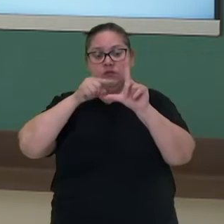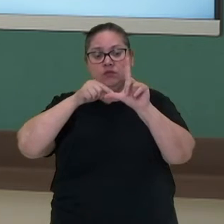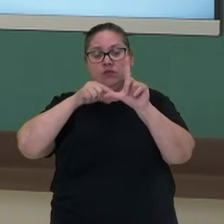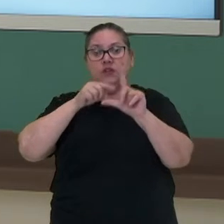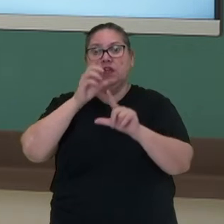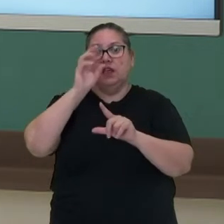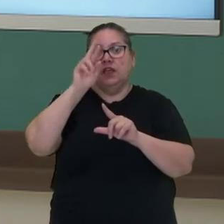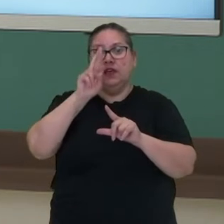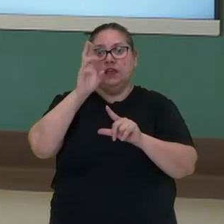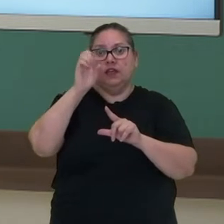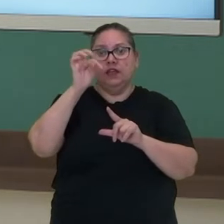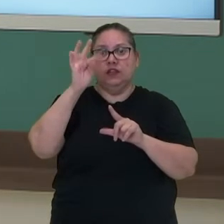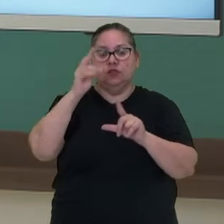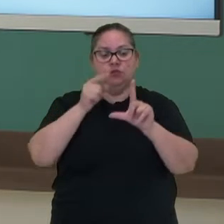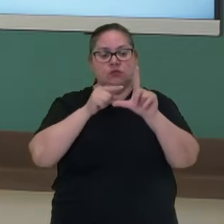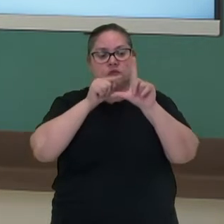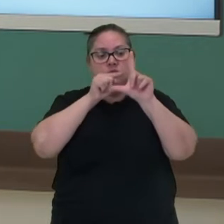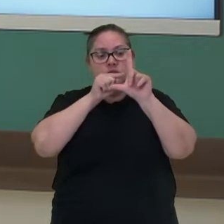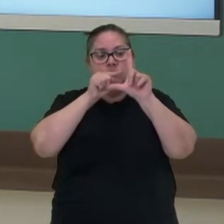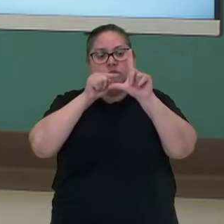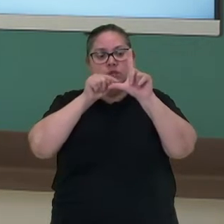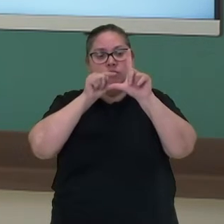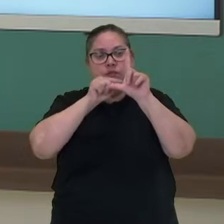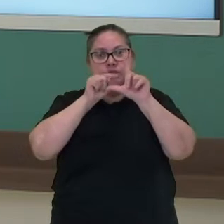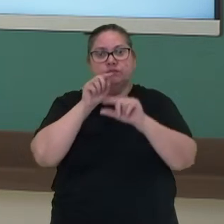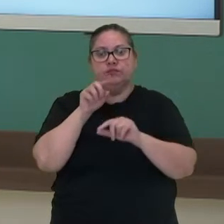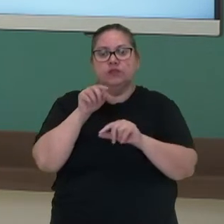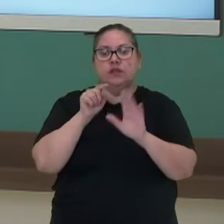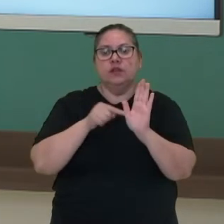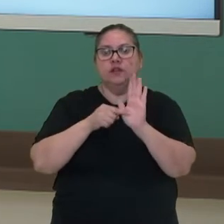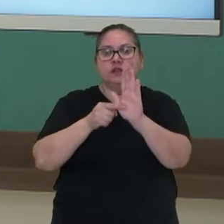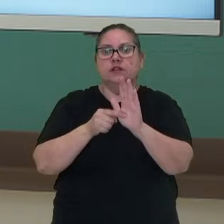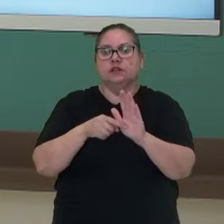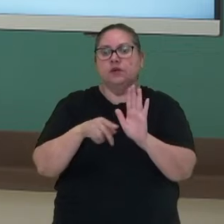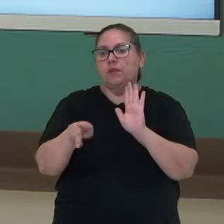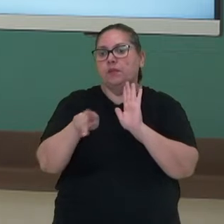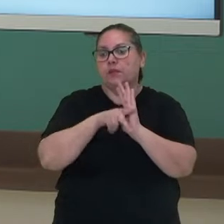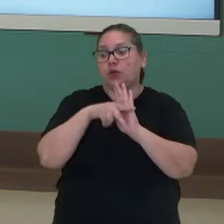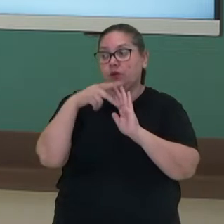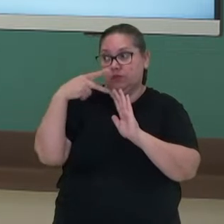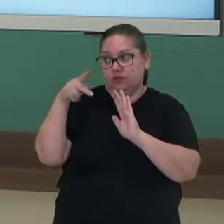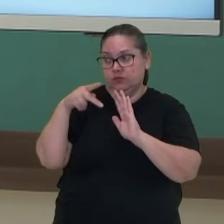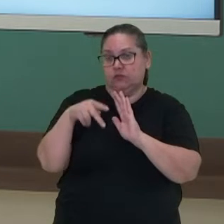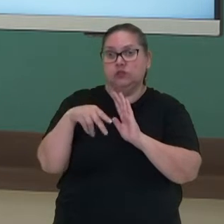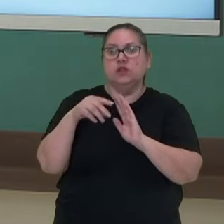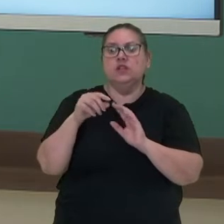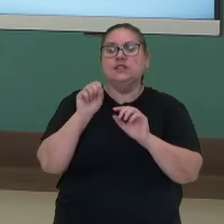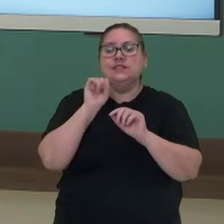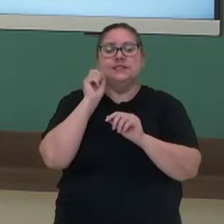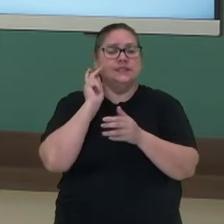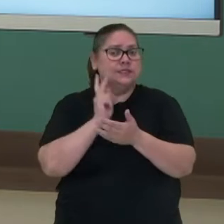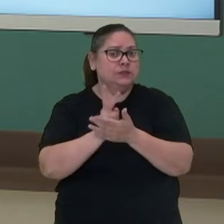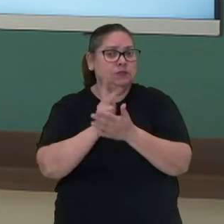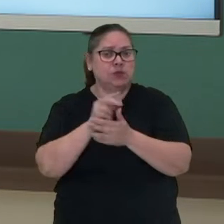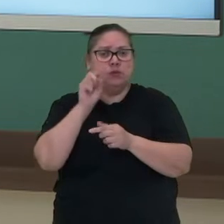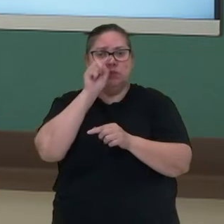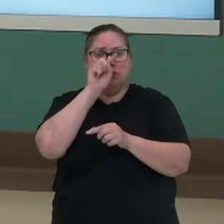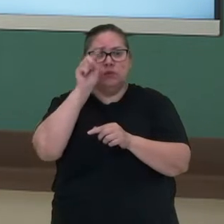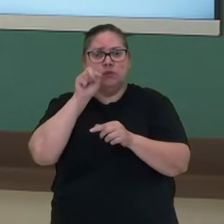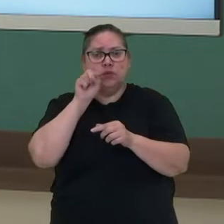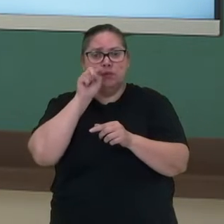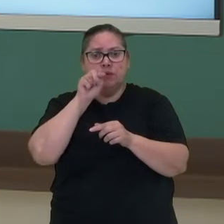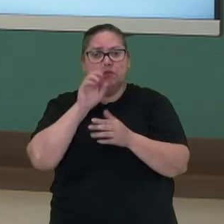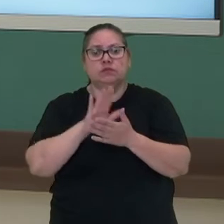ângulo reto. E ele tem um símbolo aqui, ó, essa representação específica dele. Então, sempre que aparecer quadradinho com